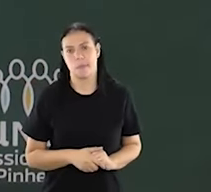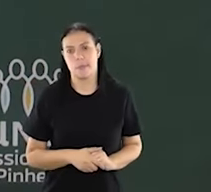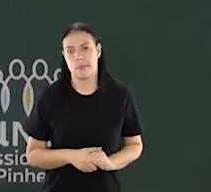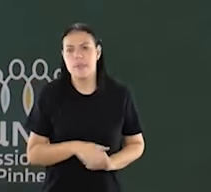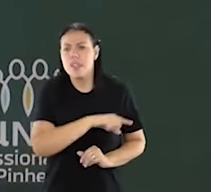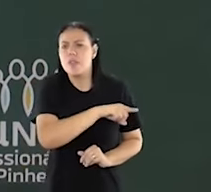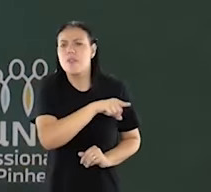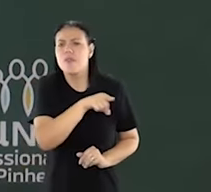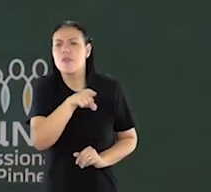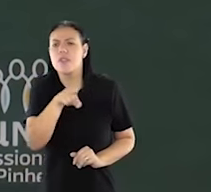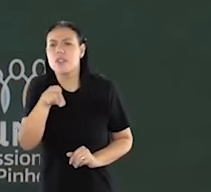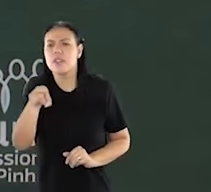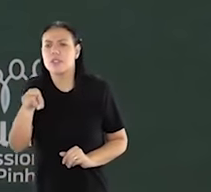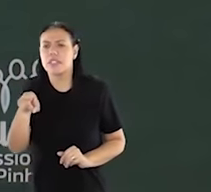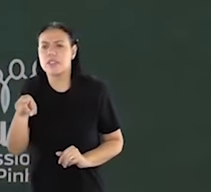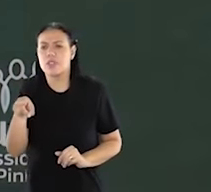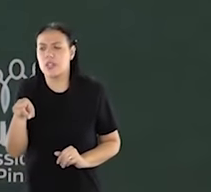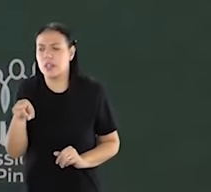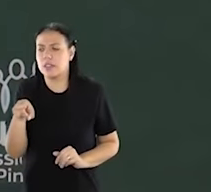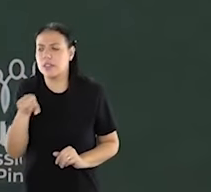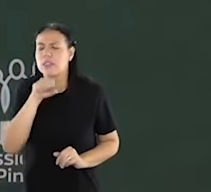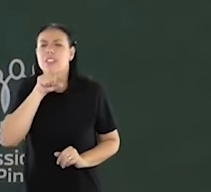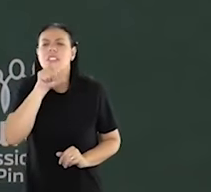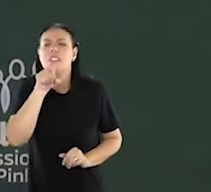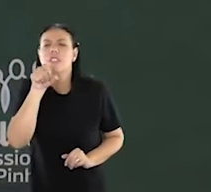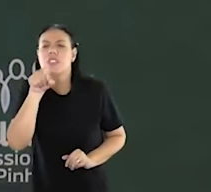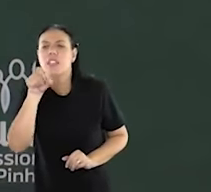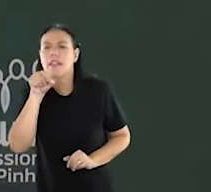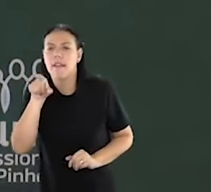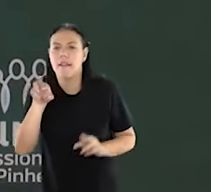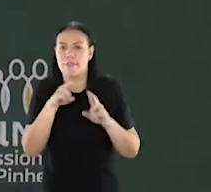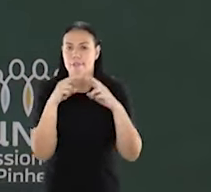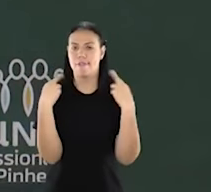Você tem sido criticado por aquilo que você tem feito no reino de Deus?